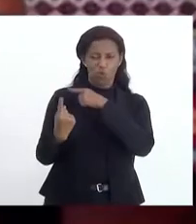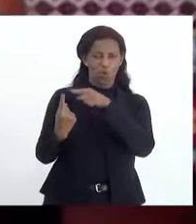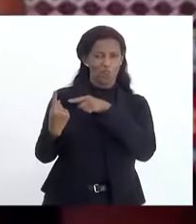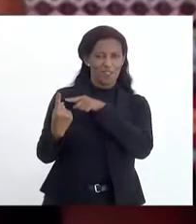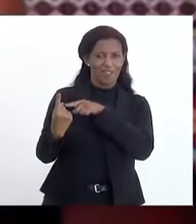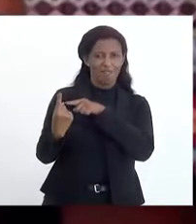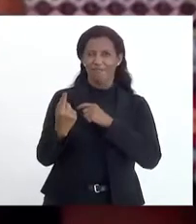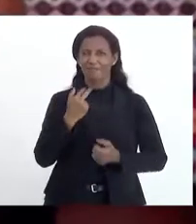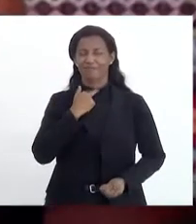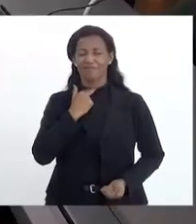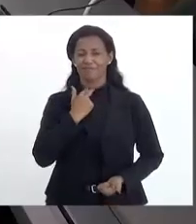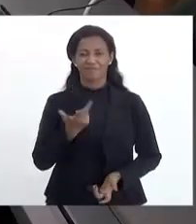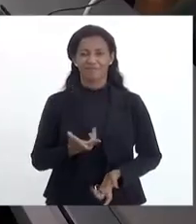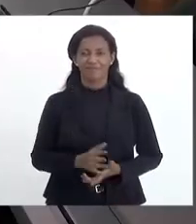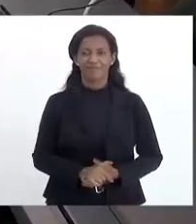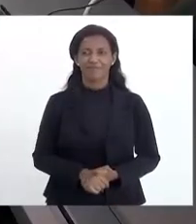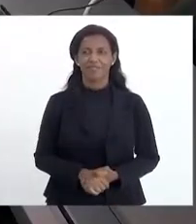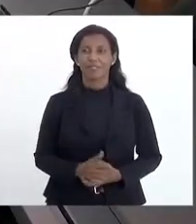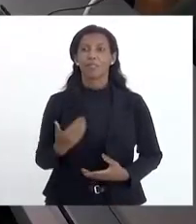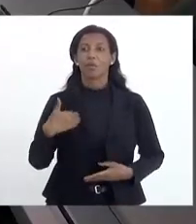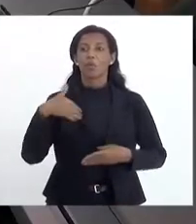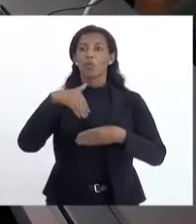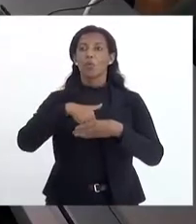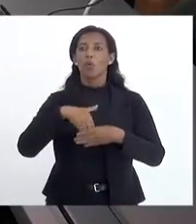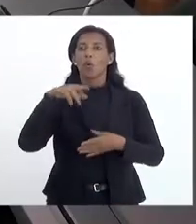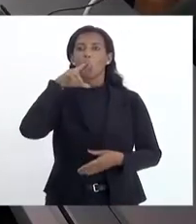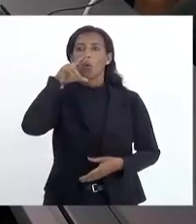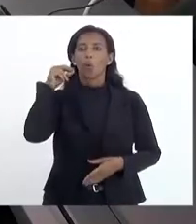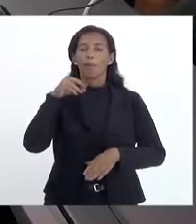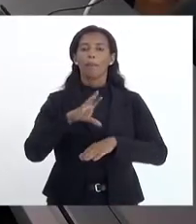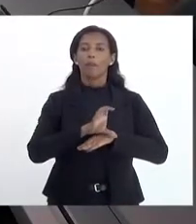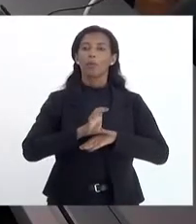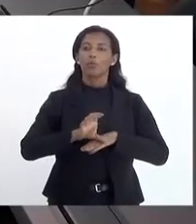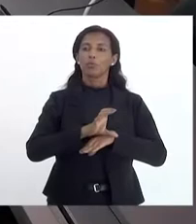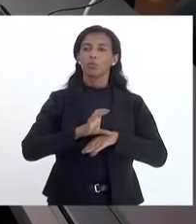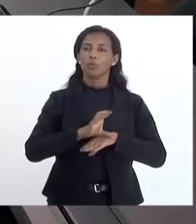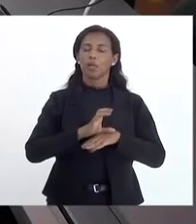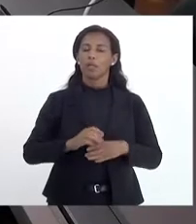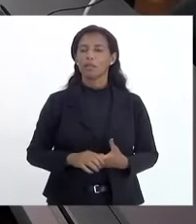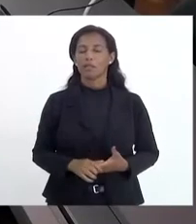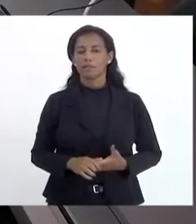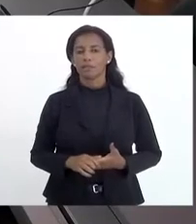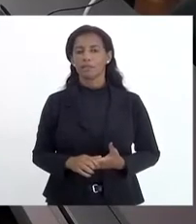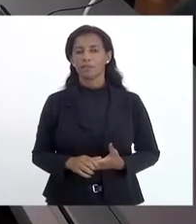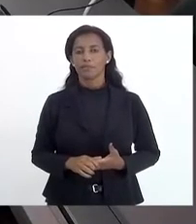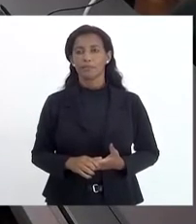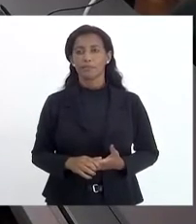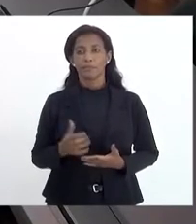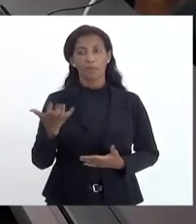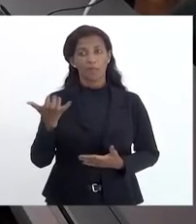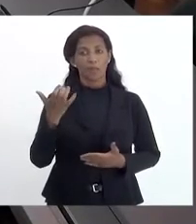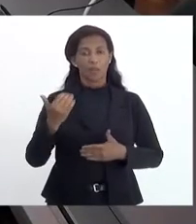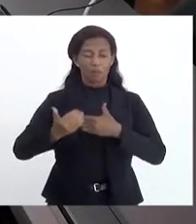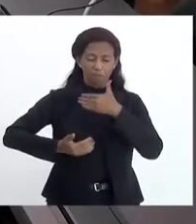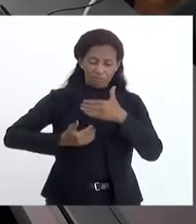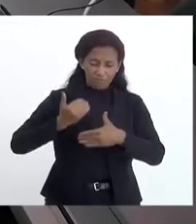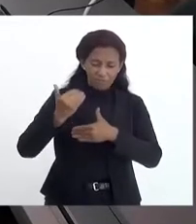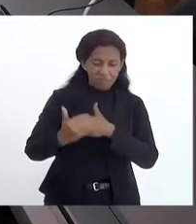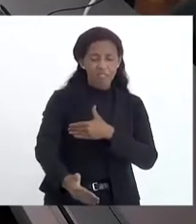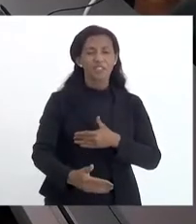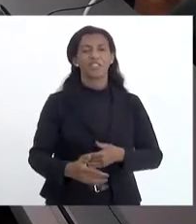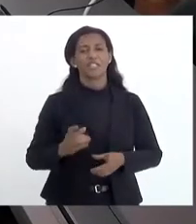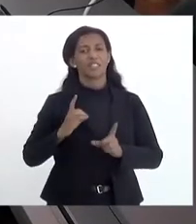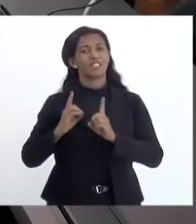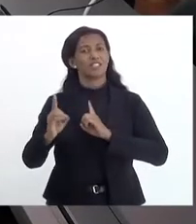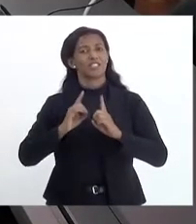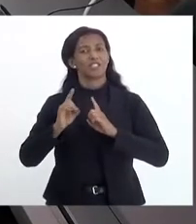certo. Então, o voto do deputado Rosenberg é pela constitucionalidade. Eu quero avançar na constitucionalidade, deixar a